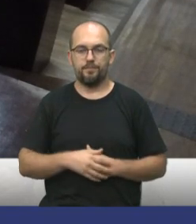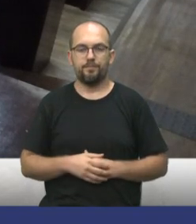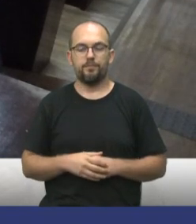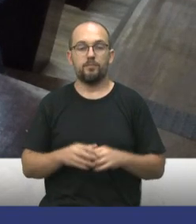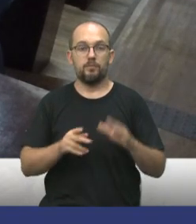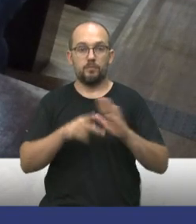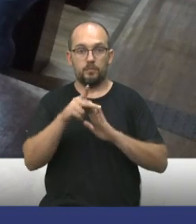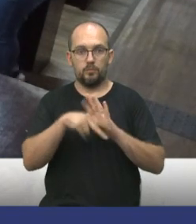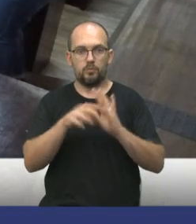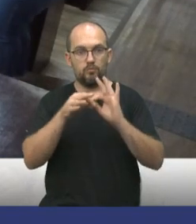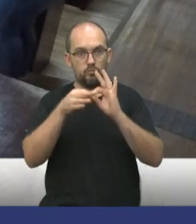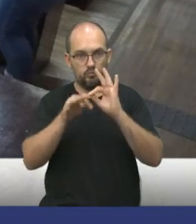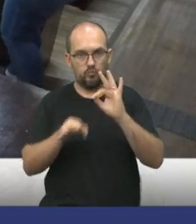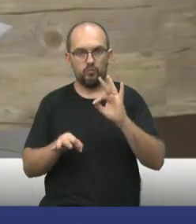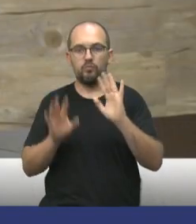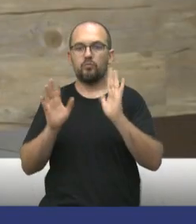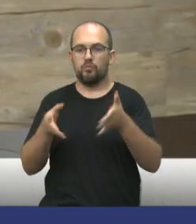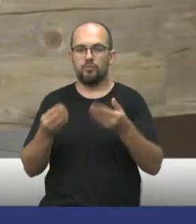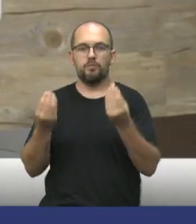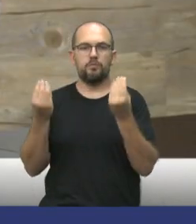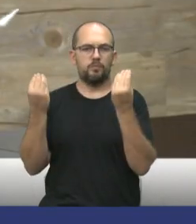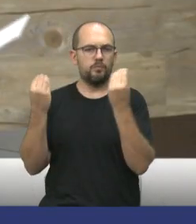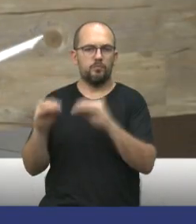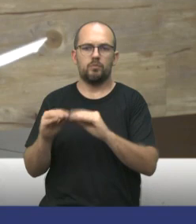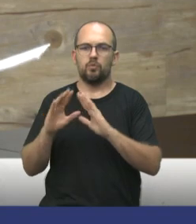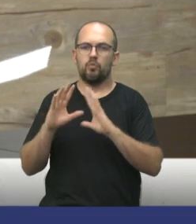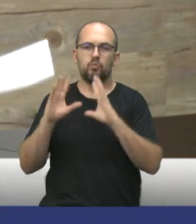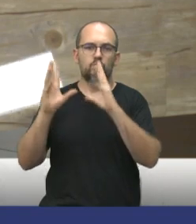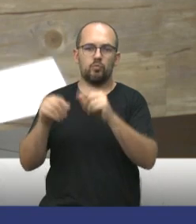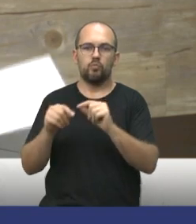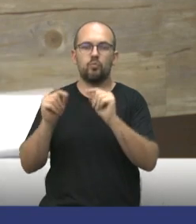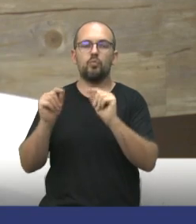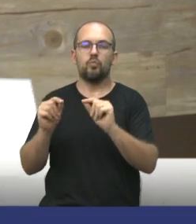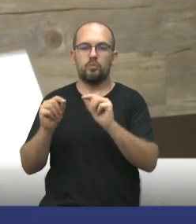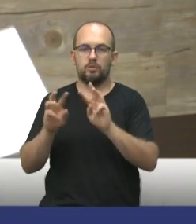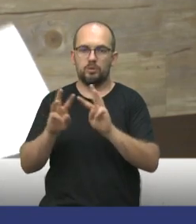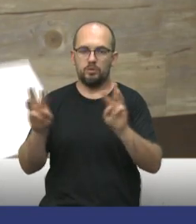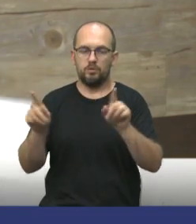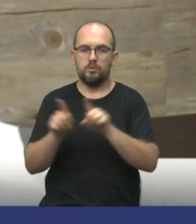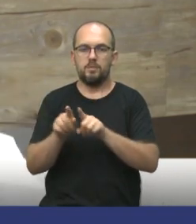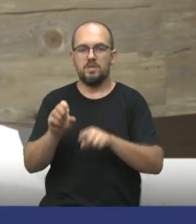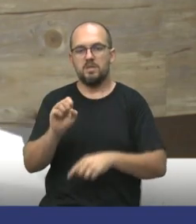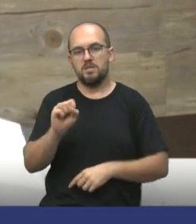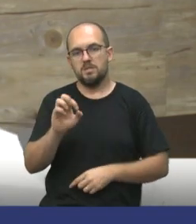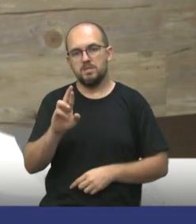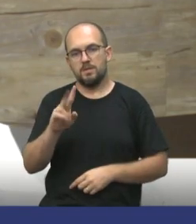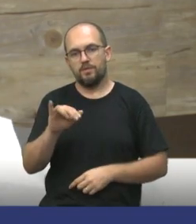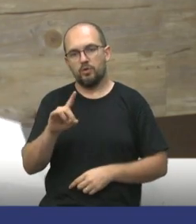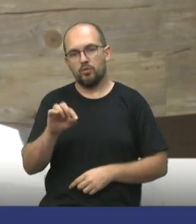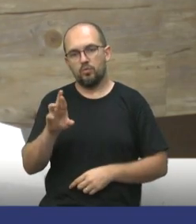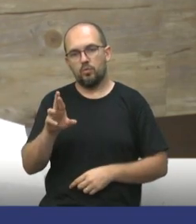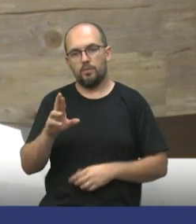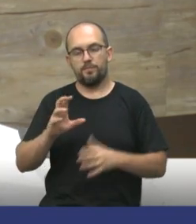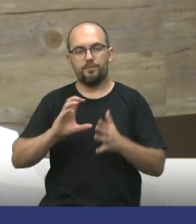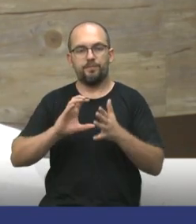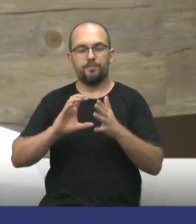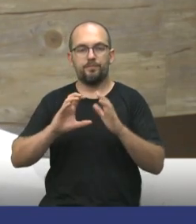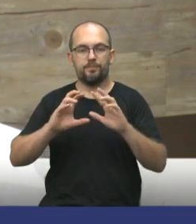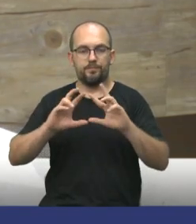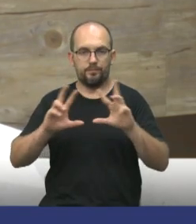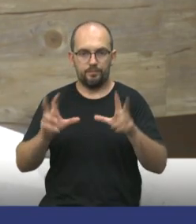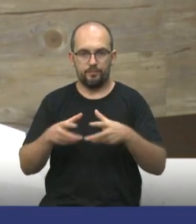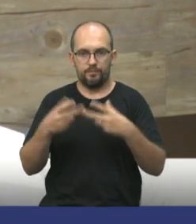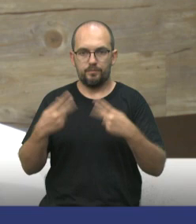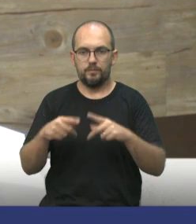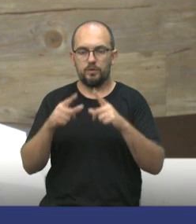foi disponibilizada todos no site e no servidor dos arquivos da Câmara Municipal no